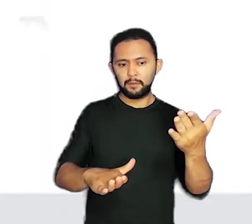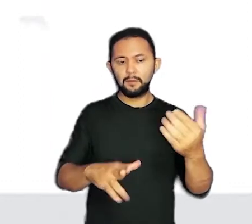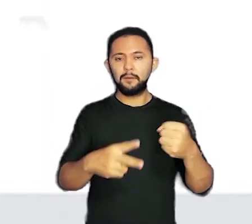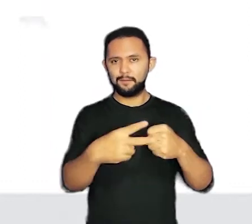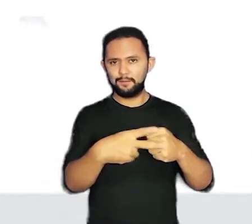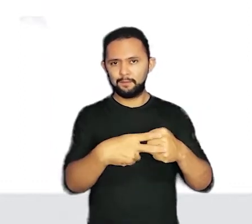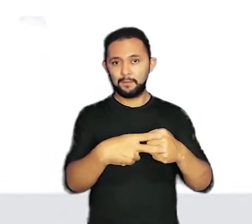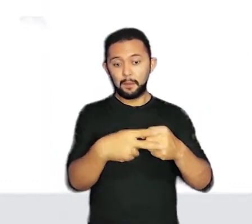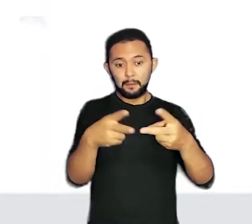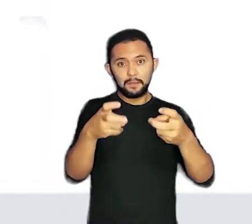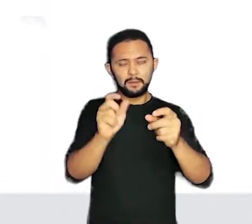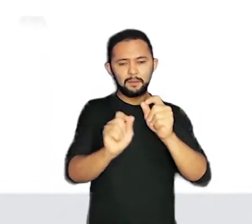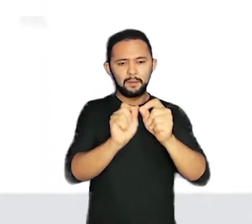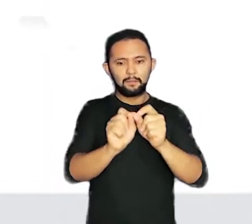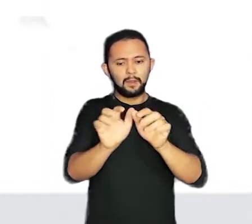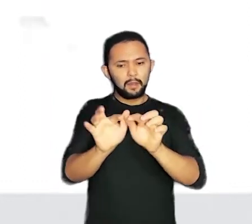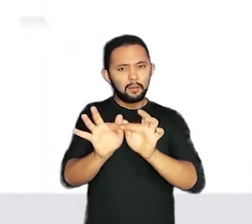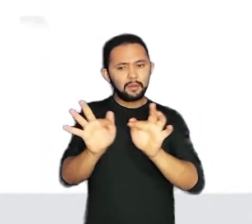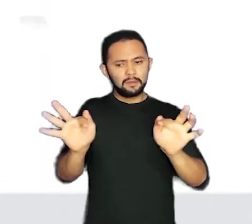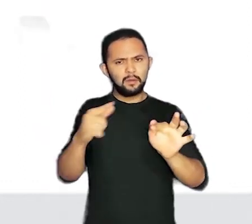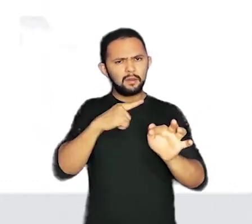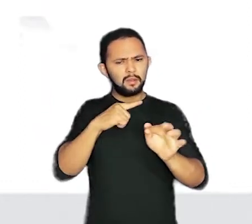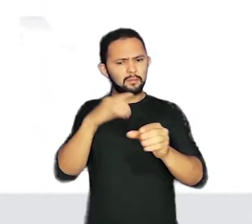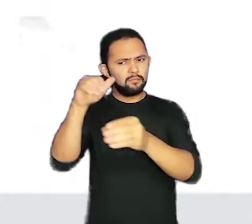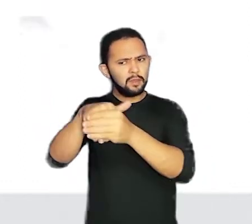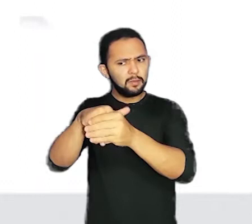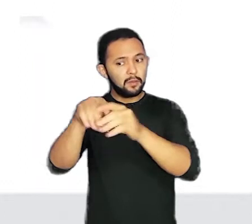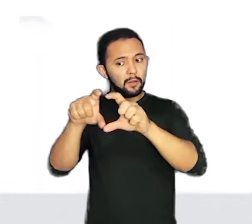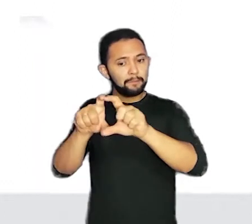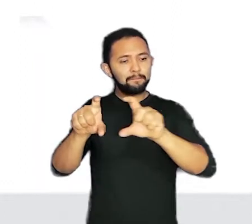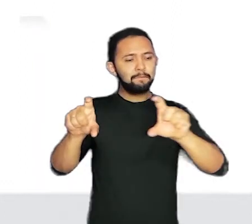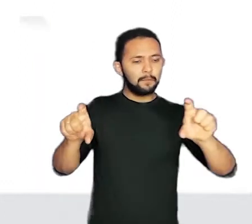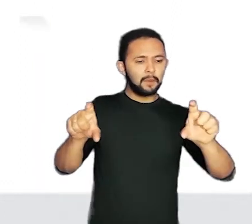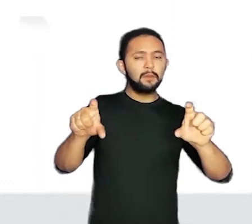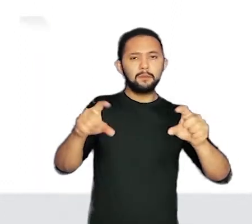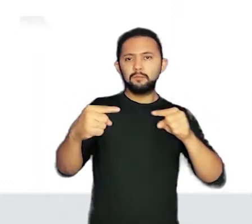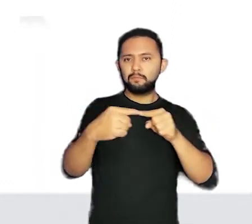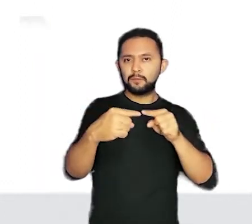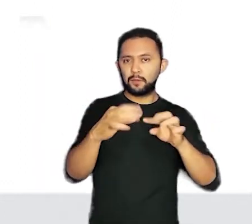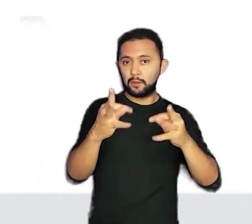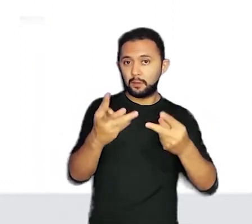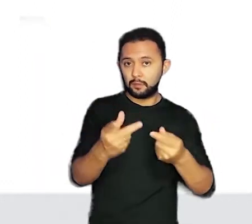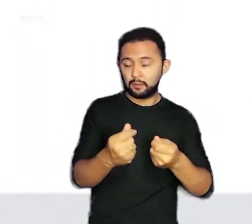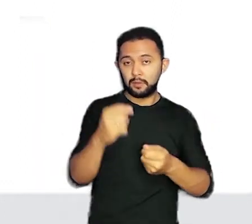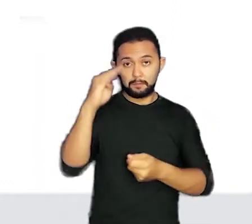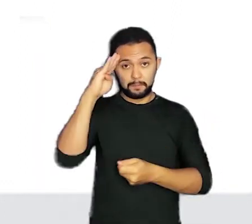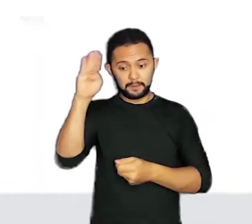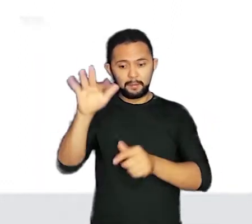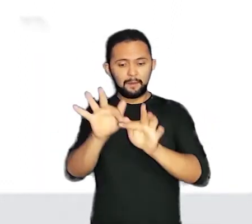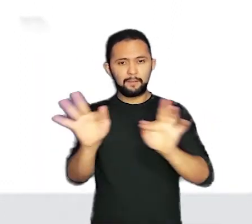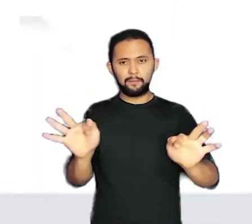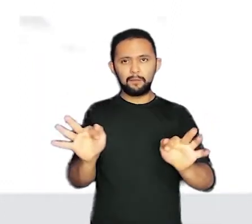oração. Toda oração ela tem um sentido completo, então ela é uma oração também absoluta. Observe